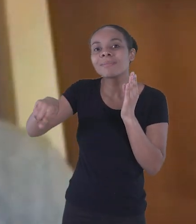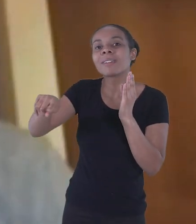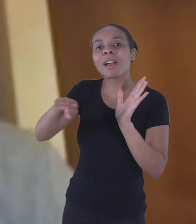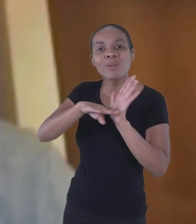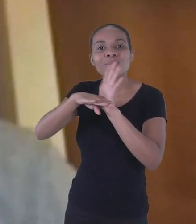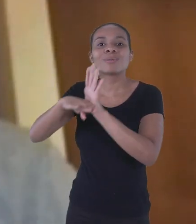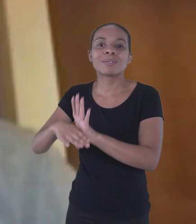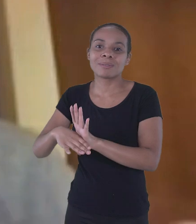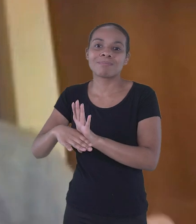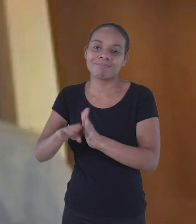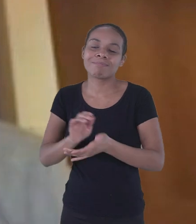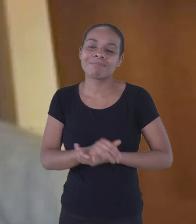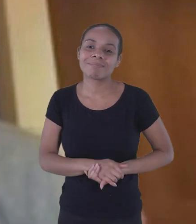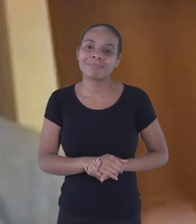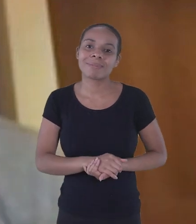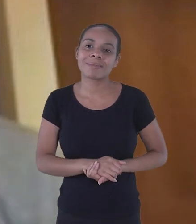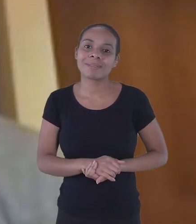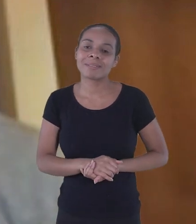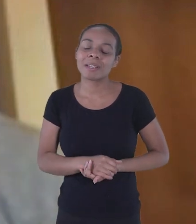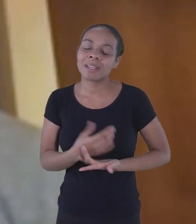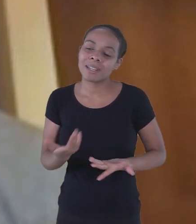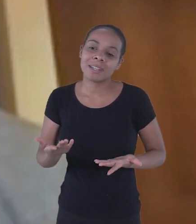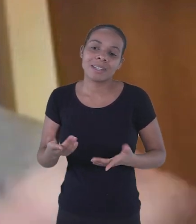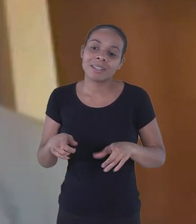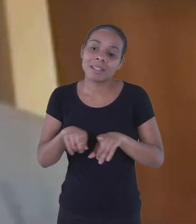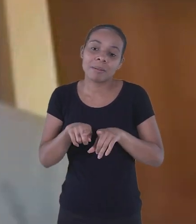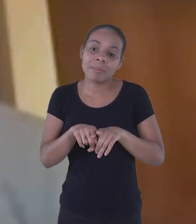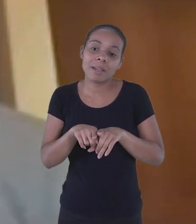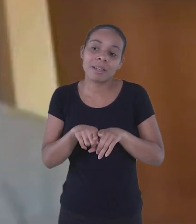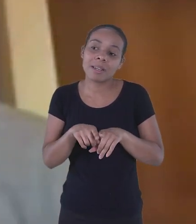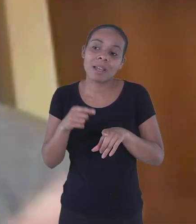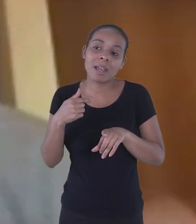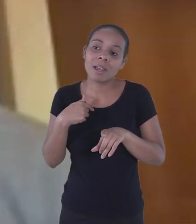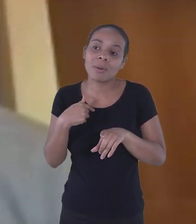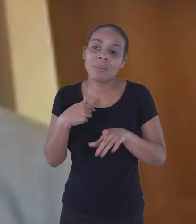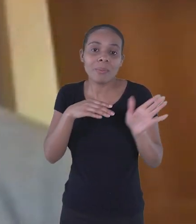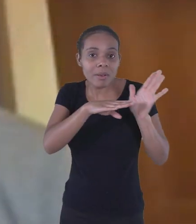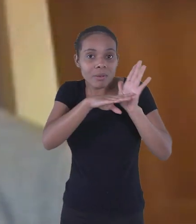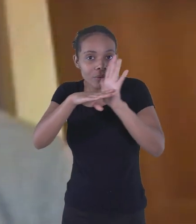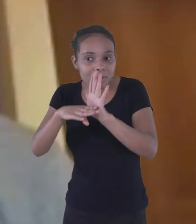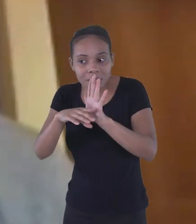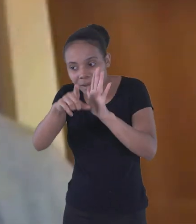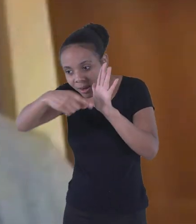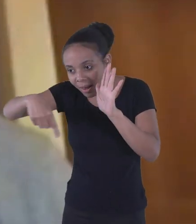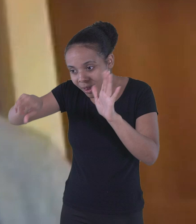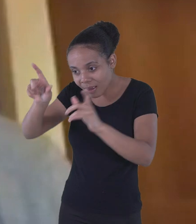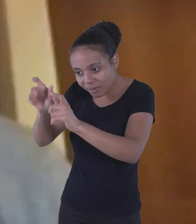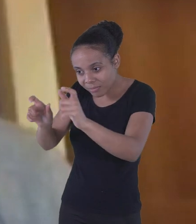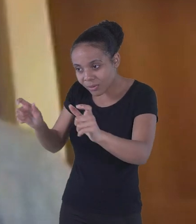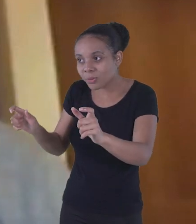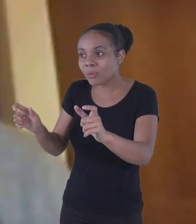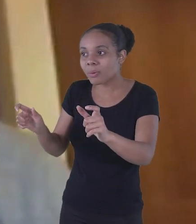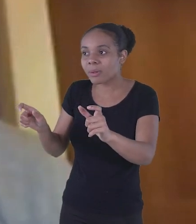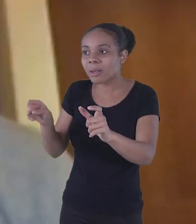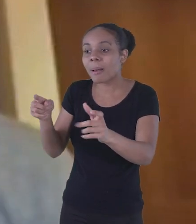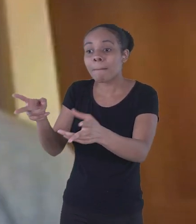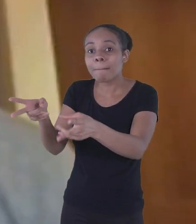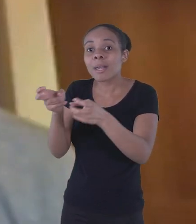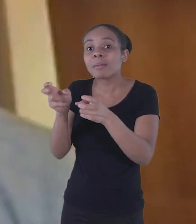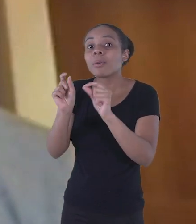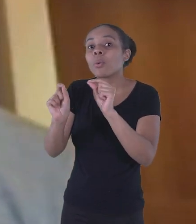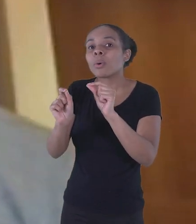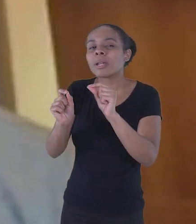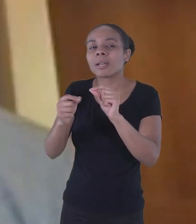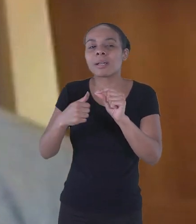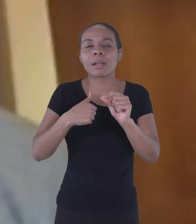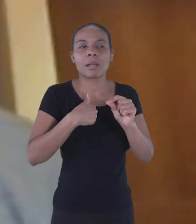por favor. Eu acho que ajudando no sentido das pessoas sentirem que há casos semelhantes, que